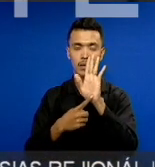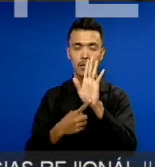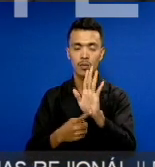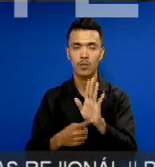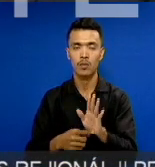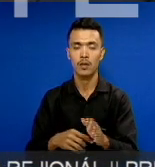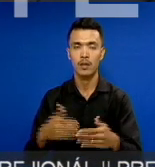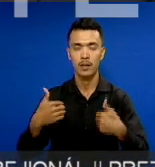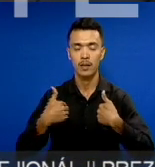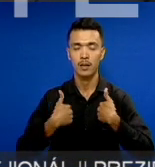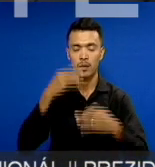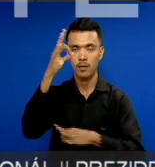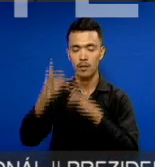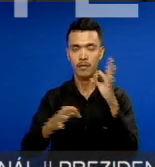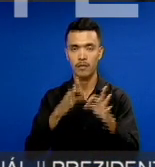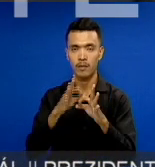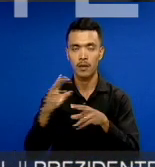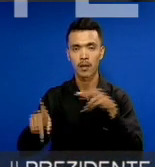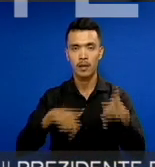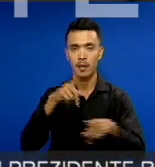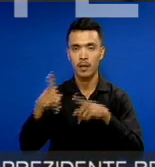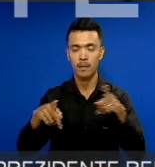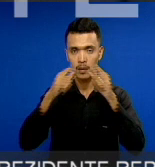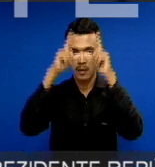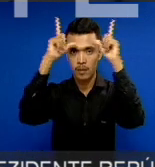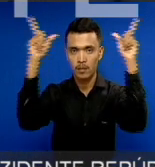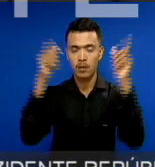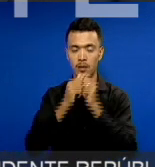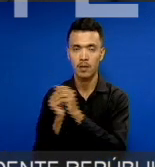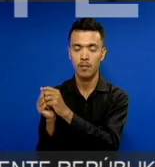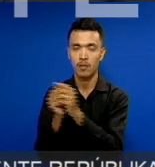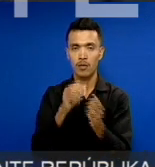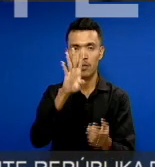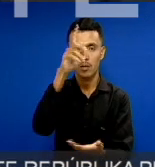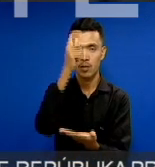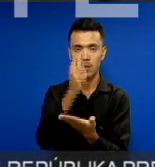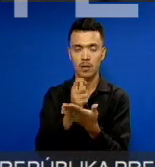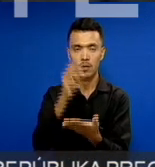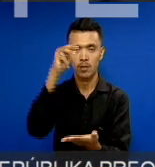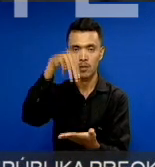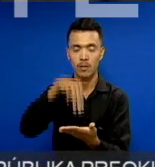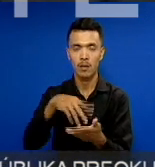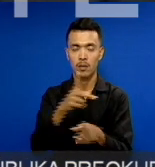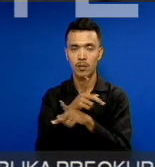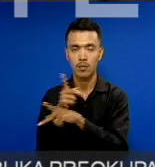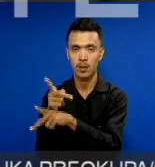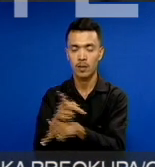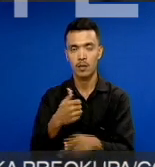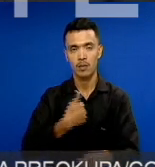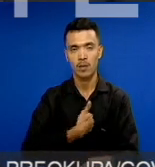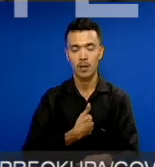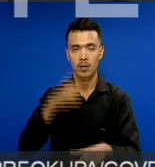ita esperança bot, katak cidadão timorense ne bem por volta 400 mil, bela acesso informação e sira bela segura sirnean, ou de labele